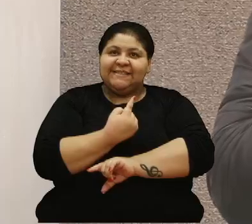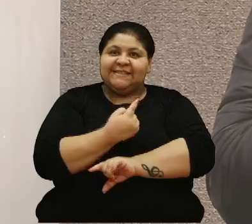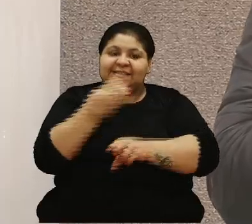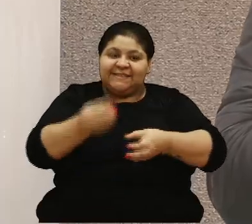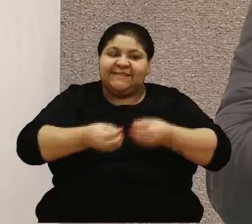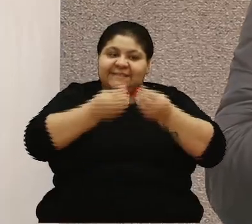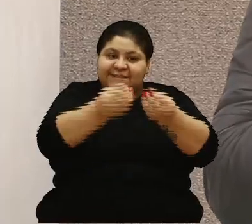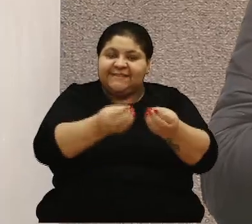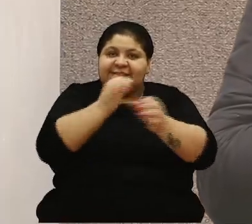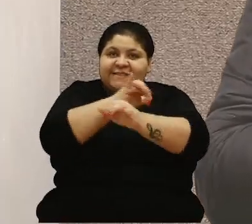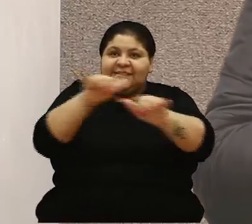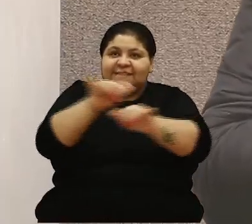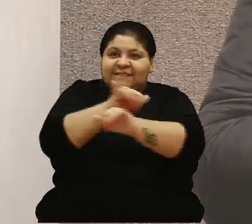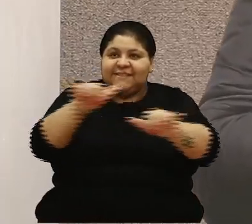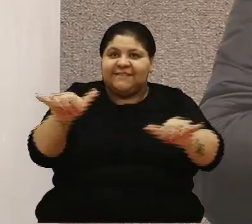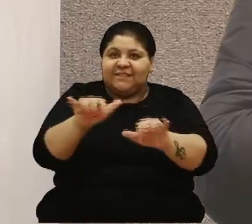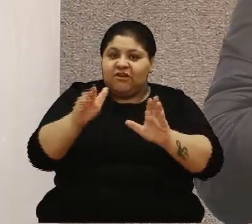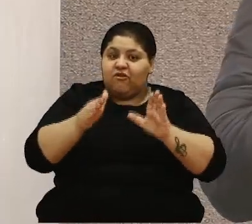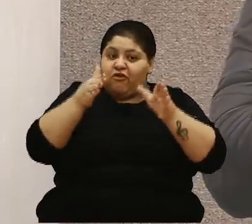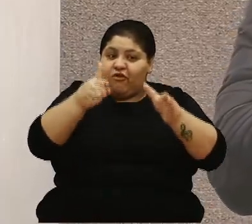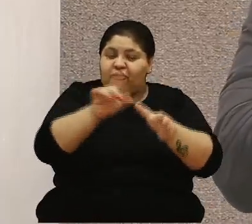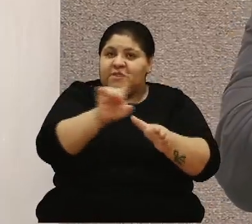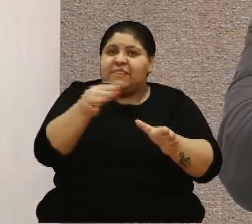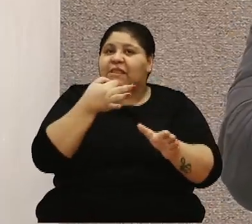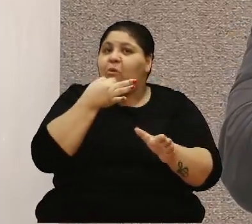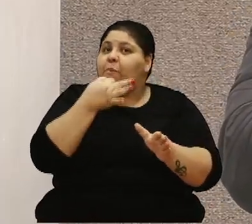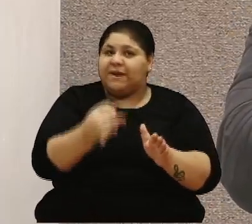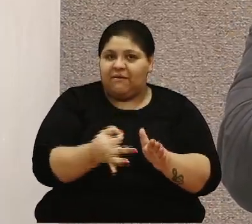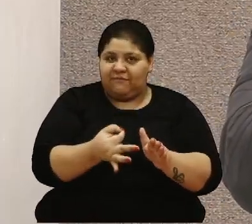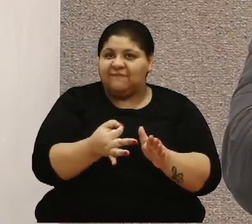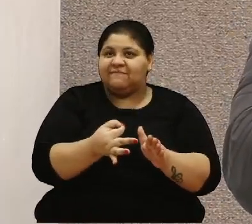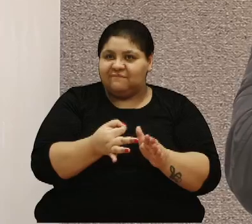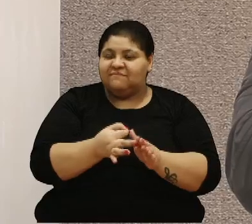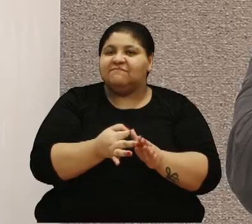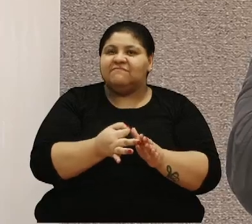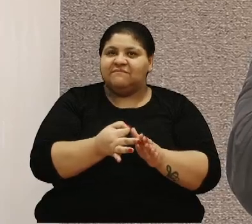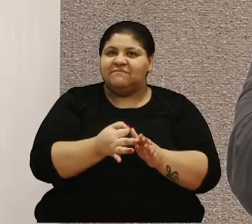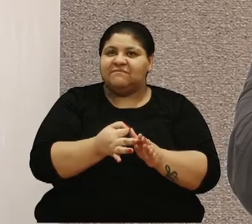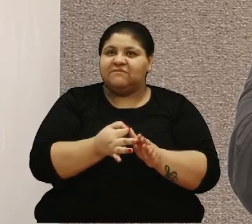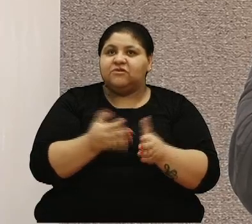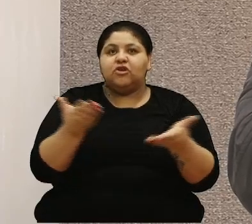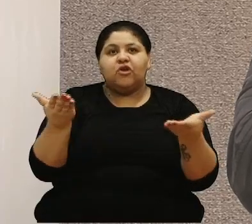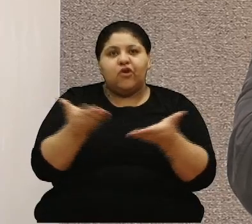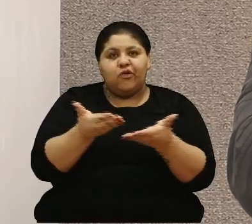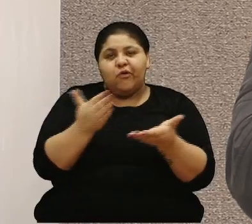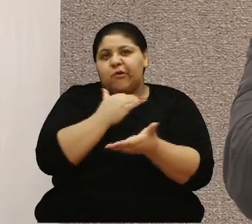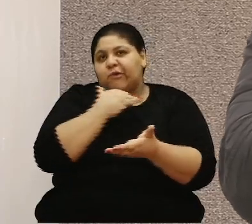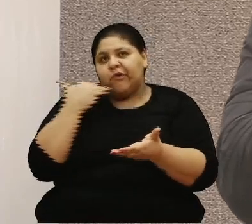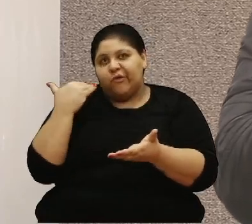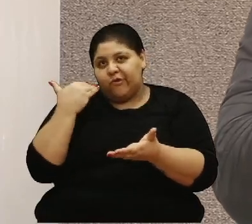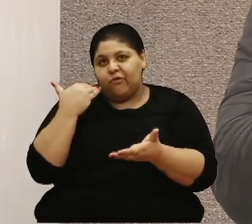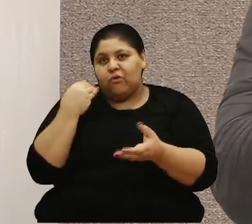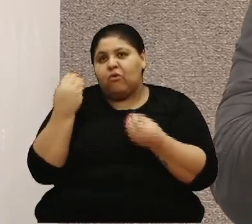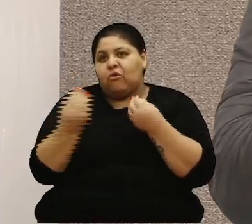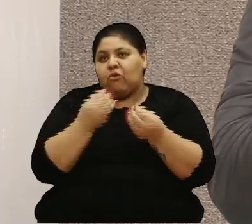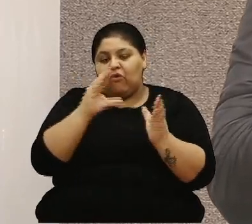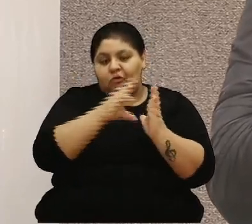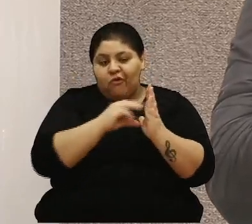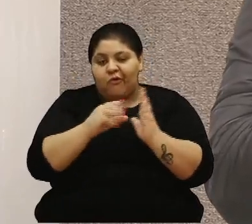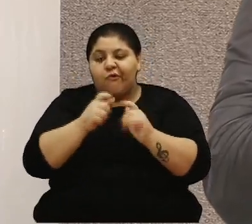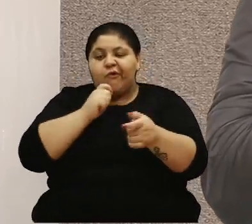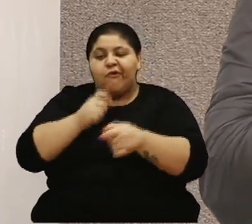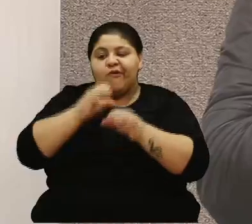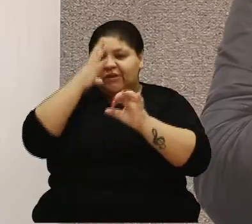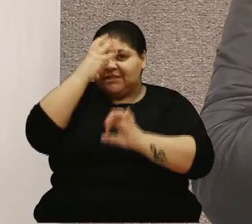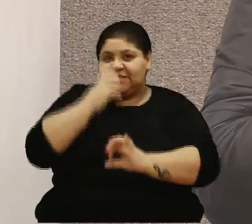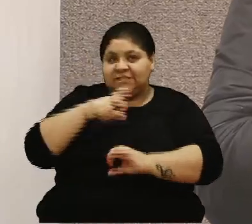entregava a informação e se atia aos fatos, não a opinião jornalística. Então, tomba aí o senhor Guzzo como um exemplo de jornalismo sério no